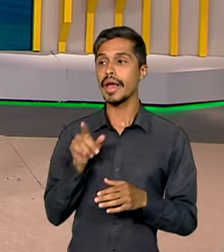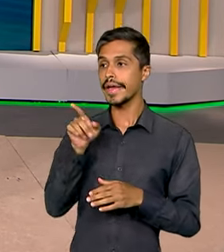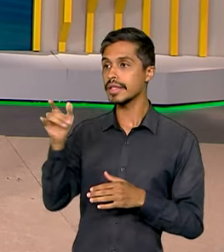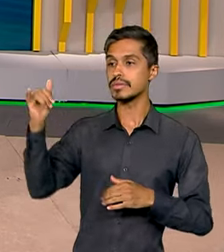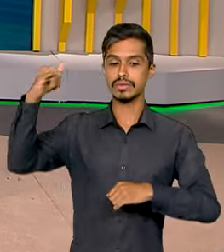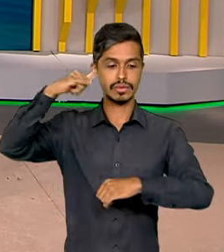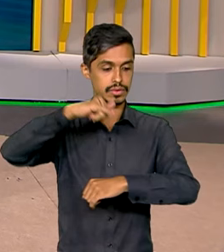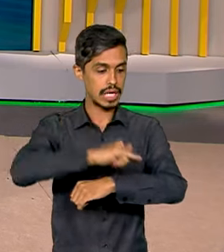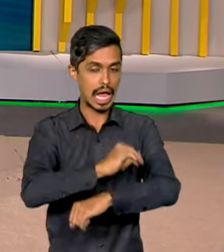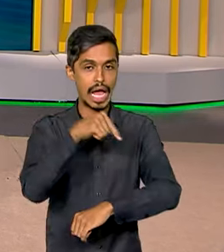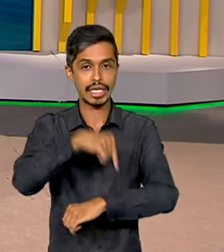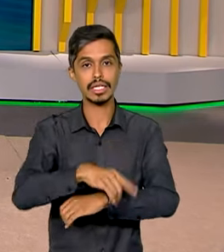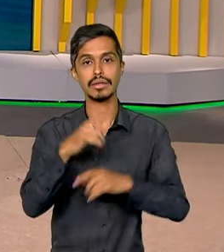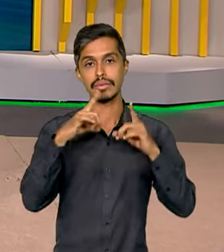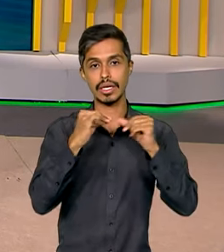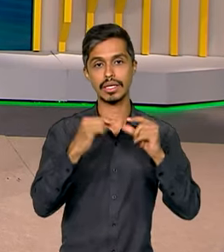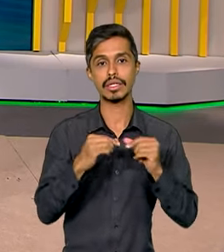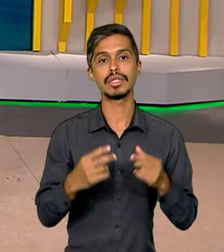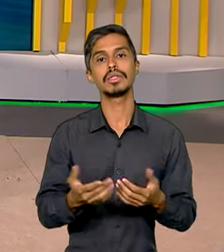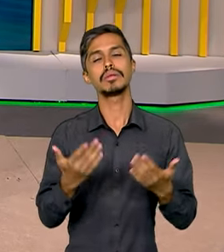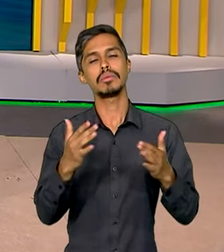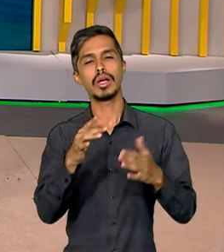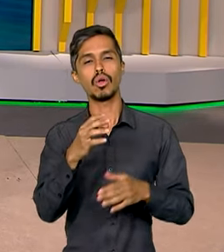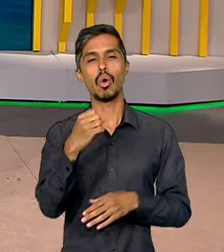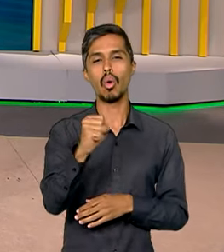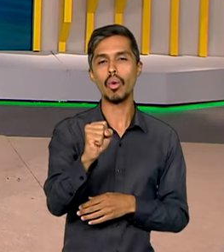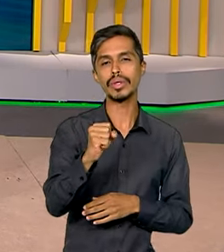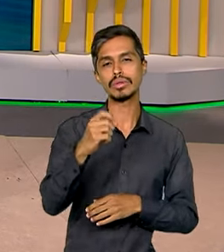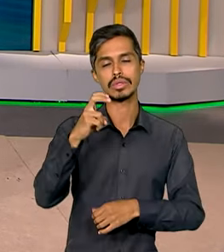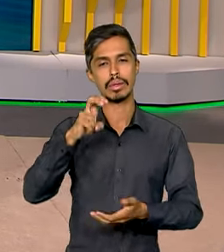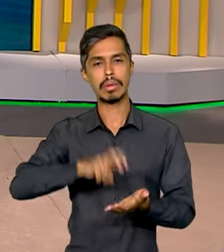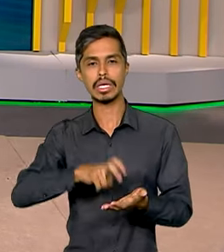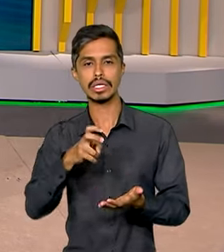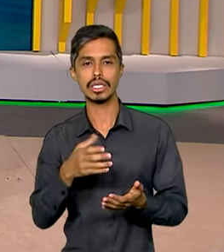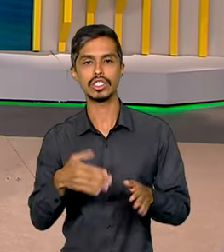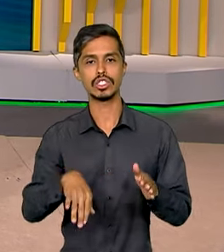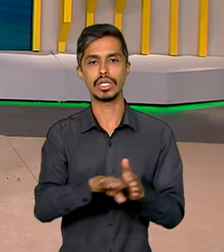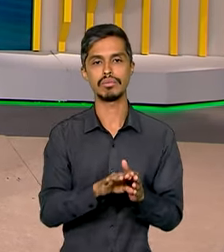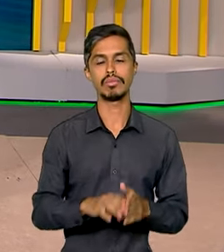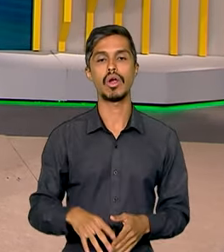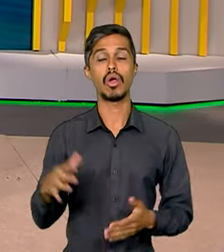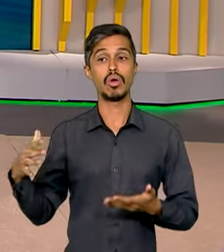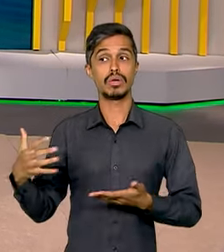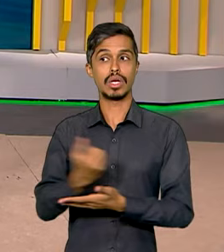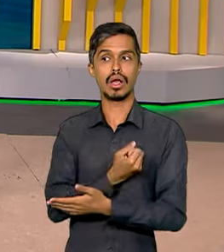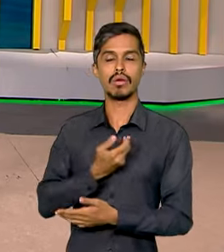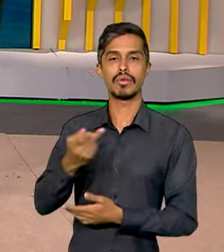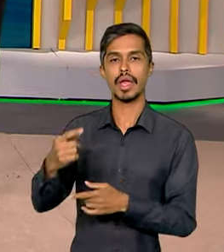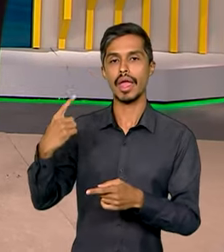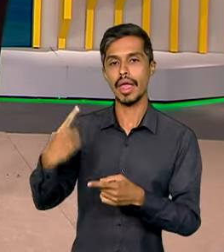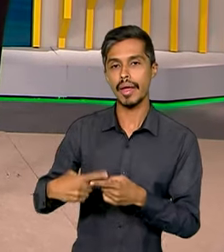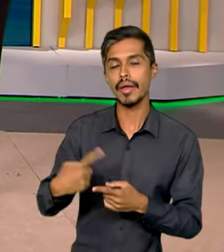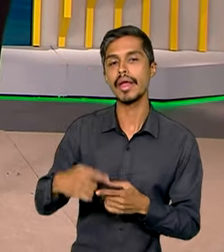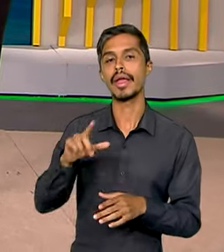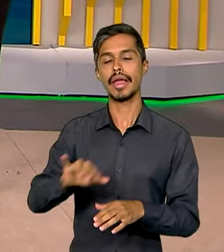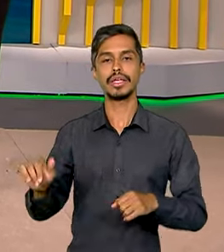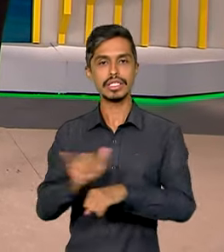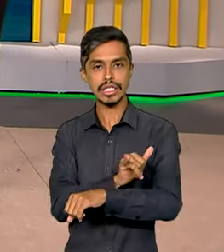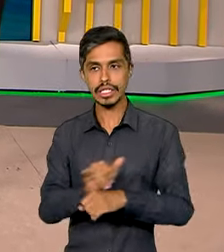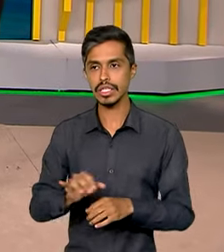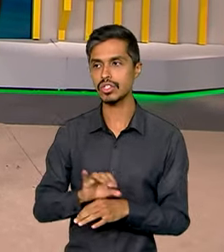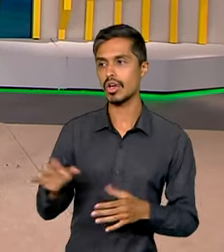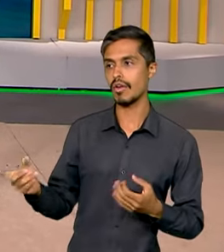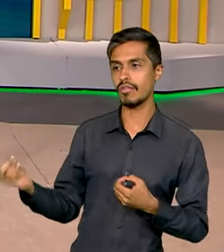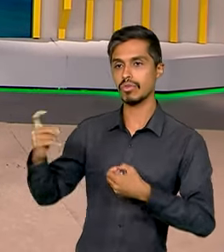Brasília, com previsão de pouso para pouco depois das 8 horas da manhã. O resgate faz parte da operação Voltando em Paz,